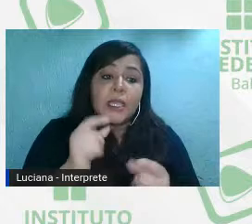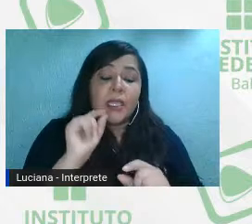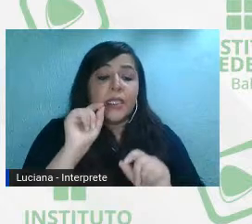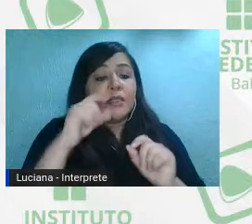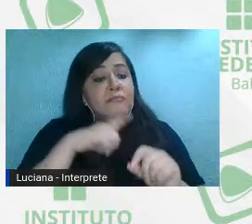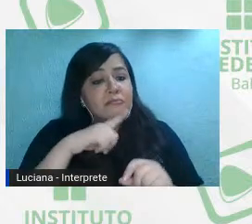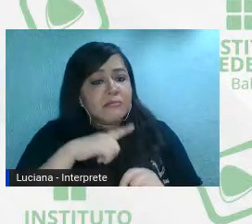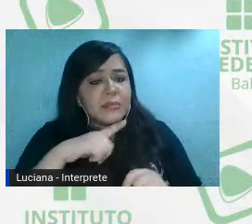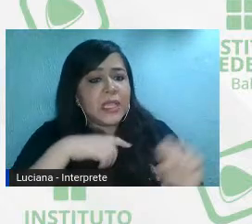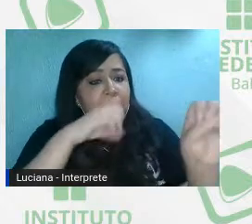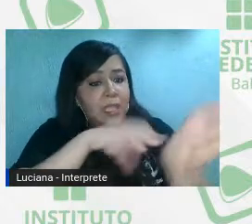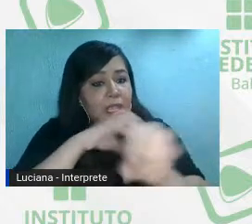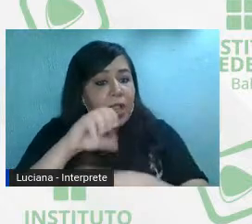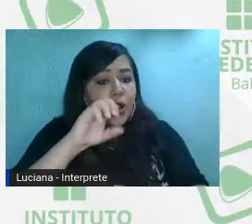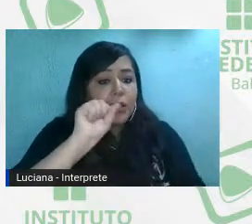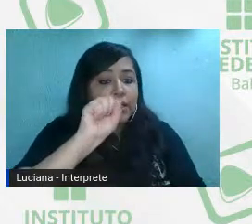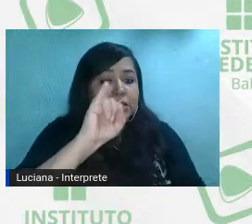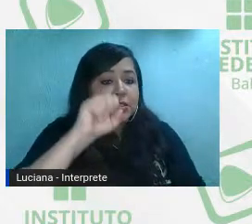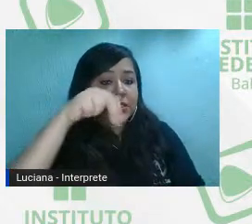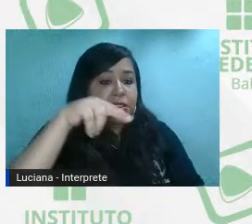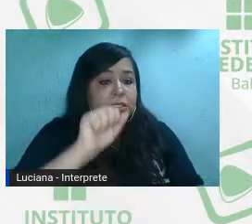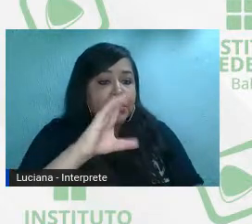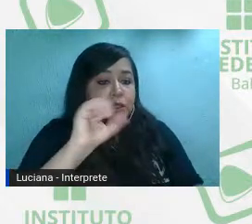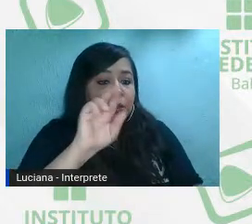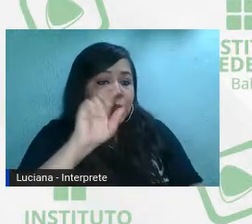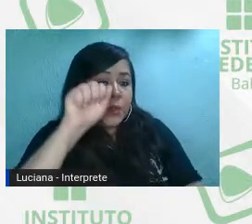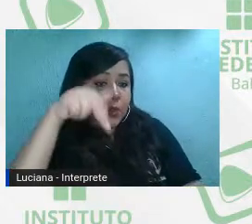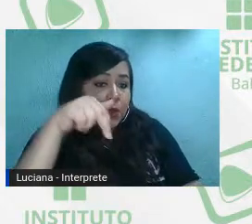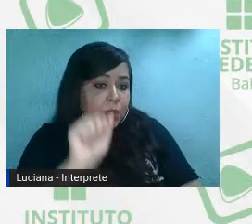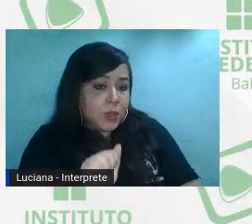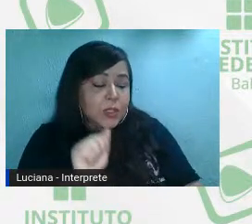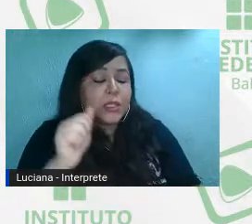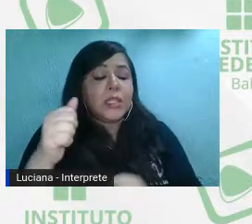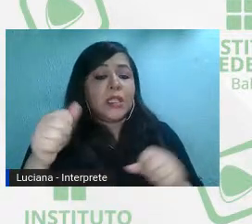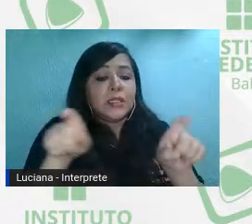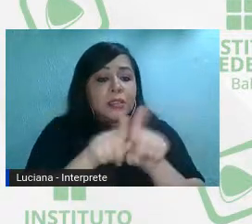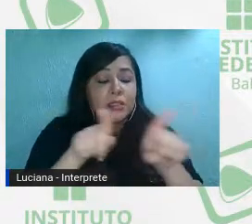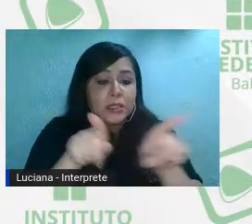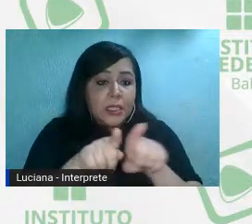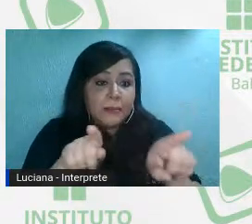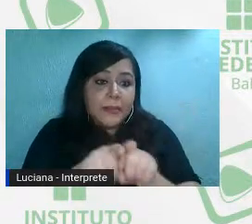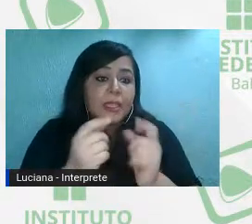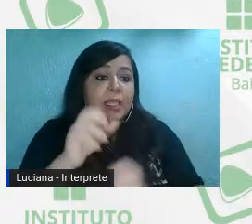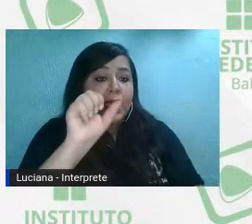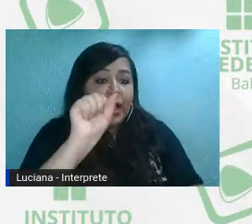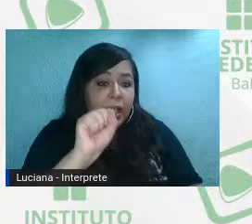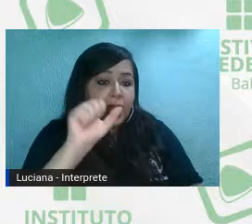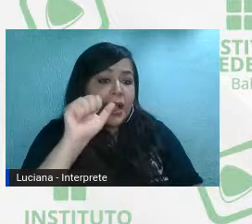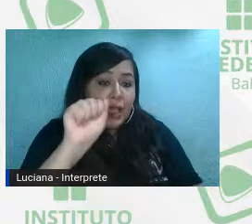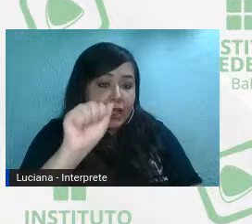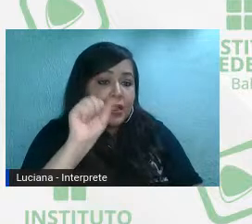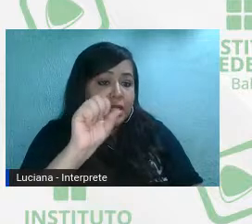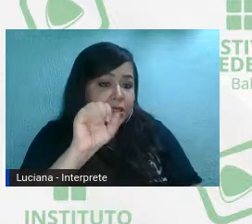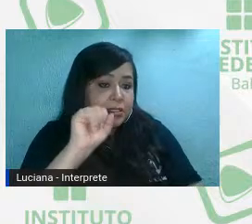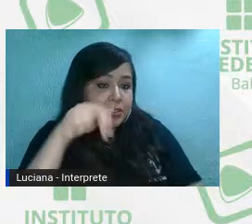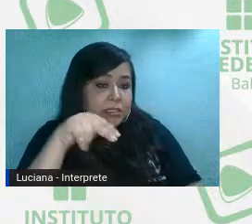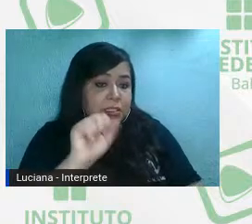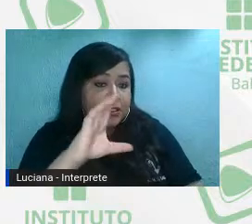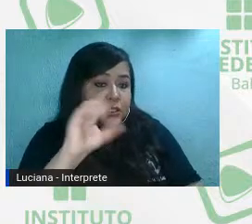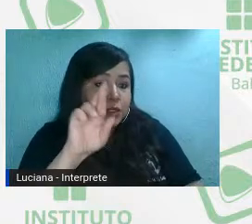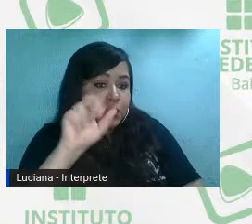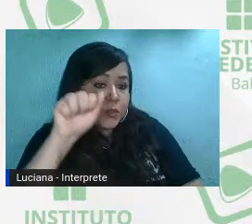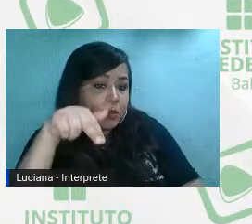que realizamos o acompanhamento das aulas, bem como os momentos assíncronos em que realizamos os